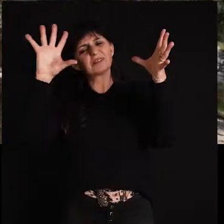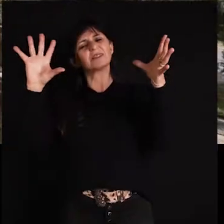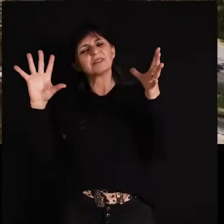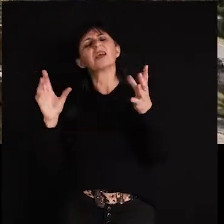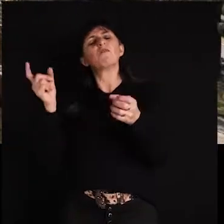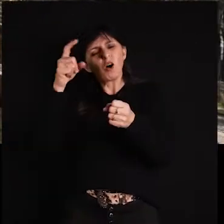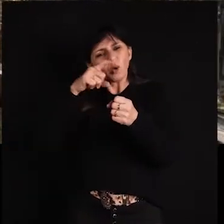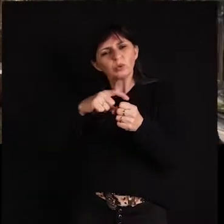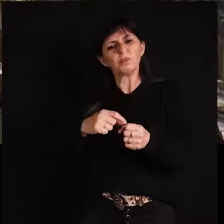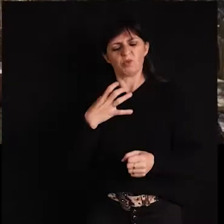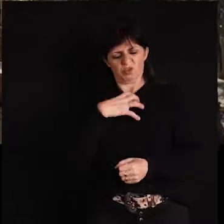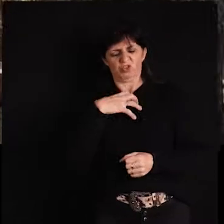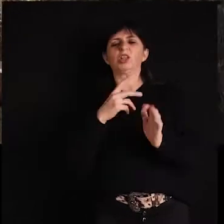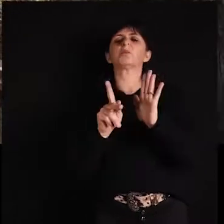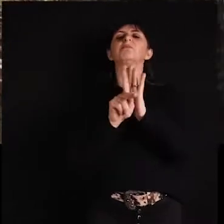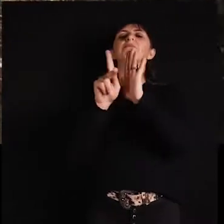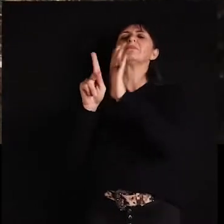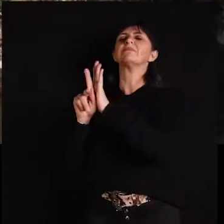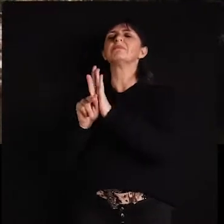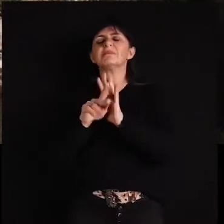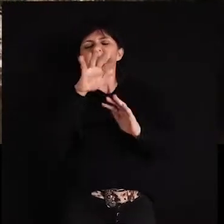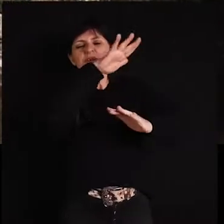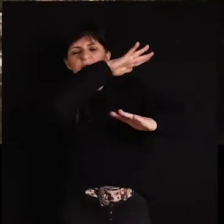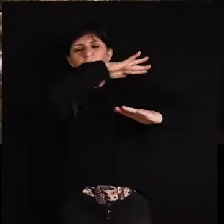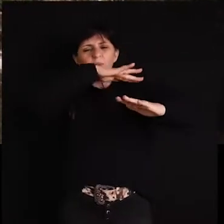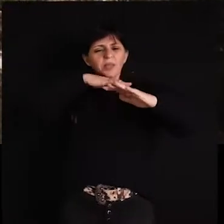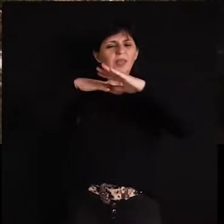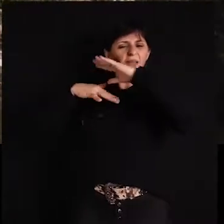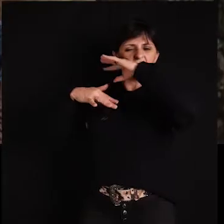Eu volto a ser eu inteiro, sentindo o cheiro da